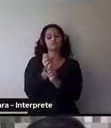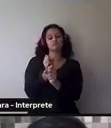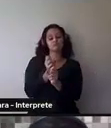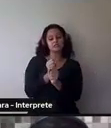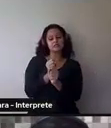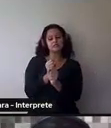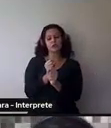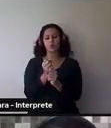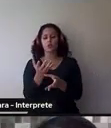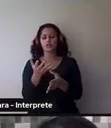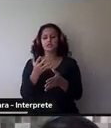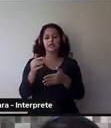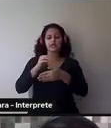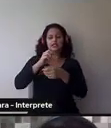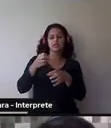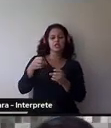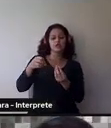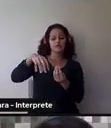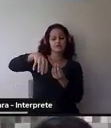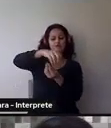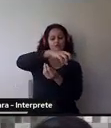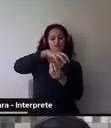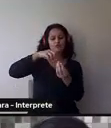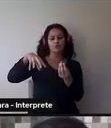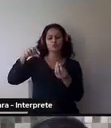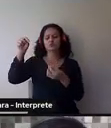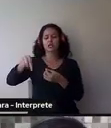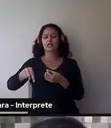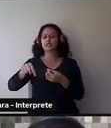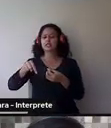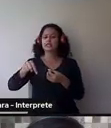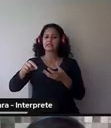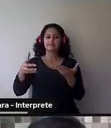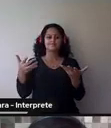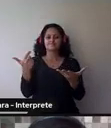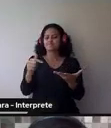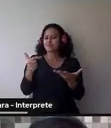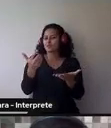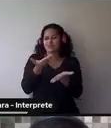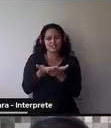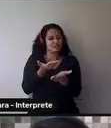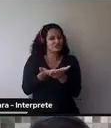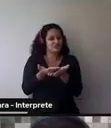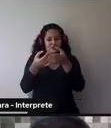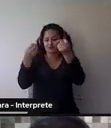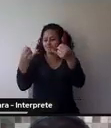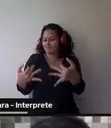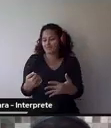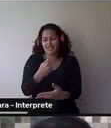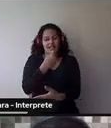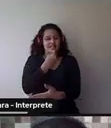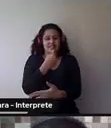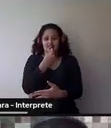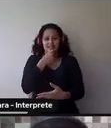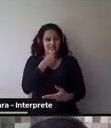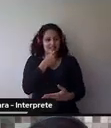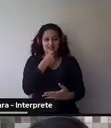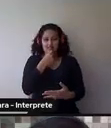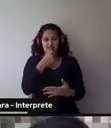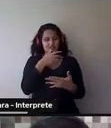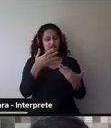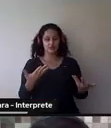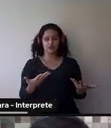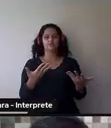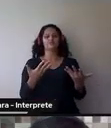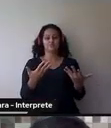uma estimativa, digamos, baixa, porque não tem estudos ainda falando sobre esses fungos nessa área, sobre a distribuição potencial